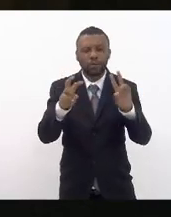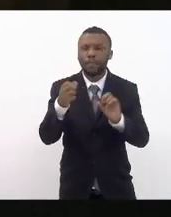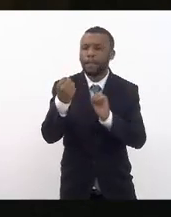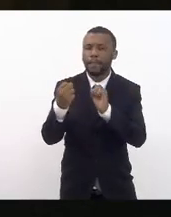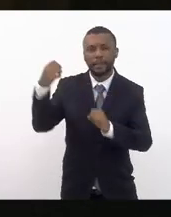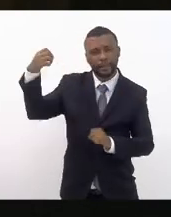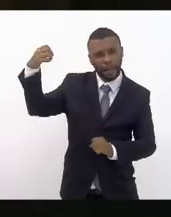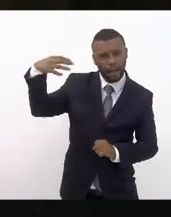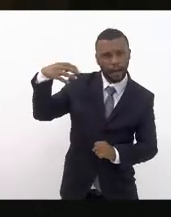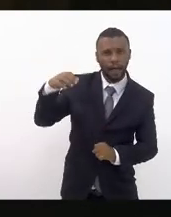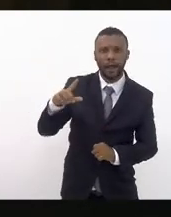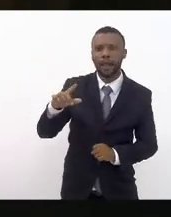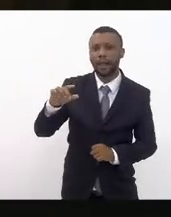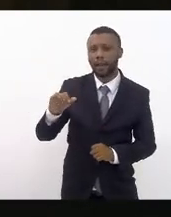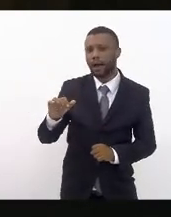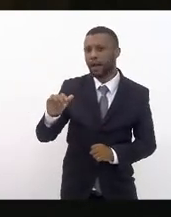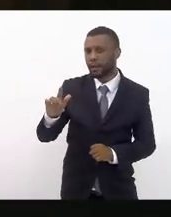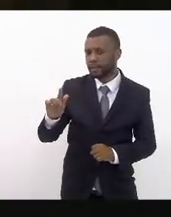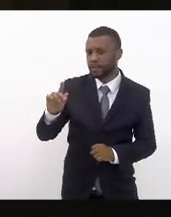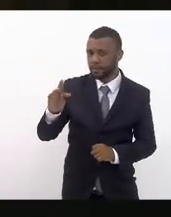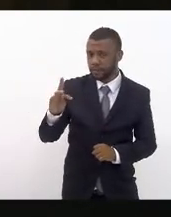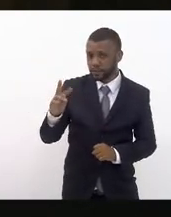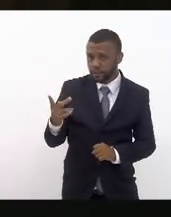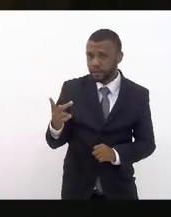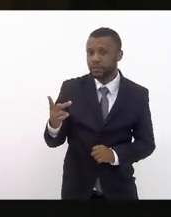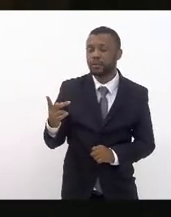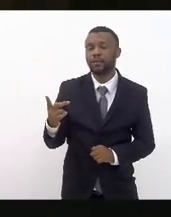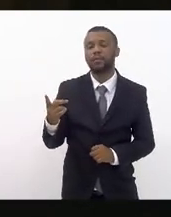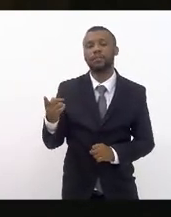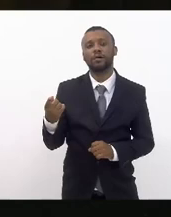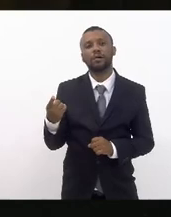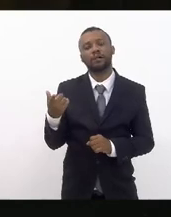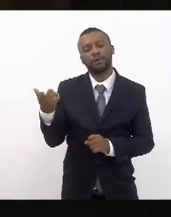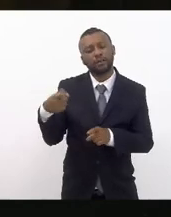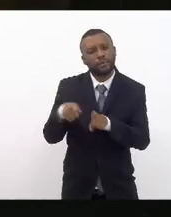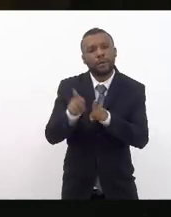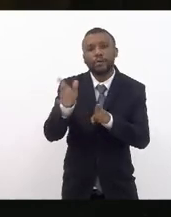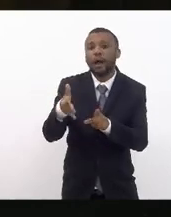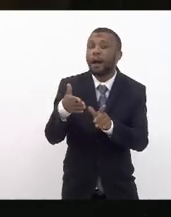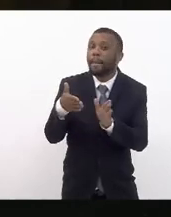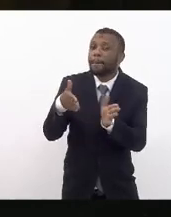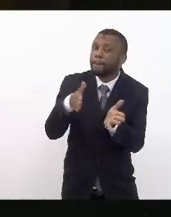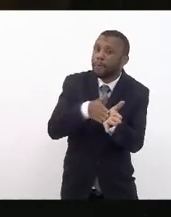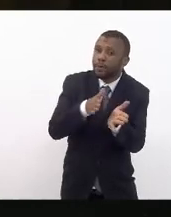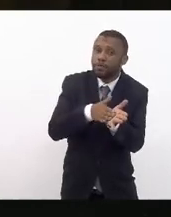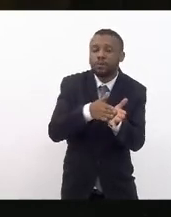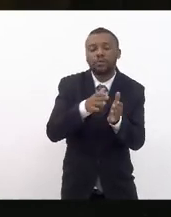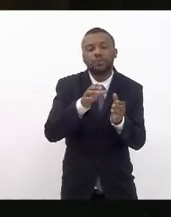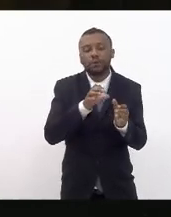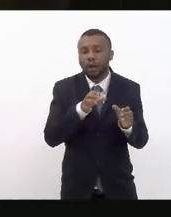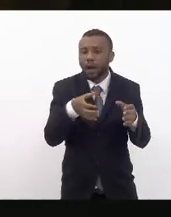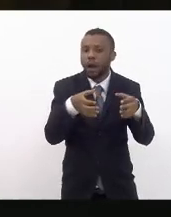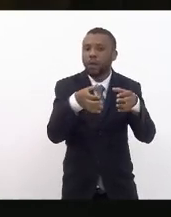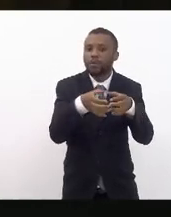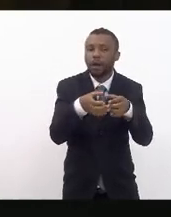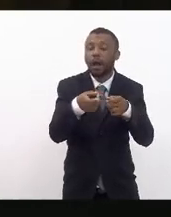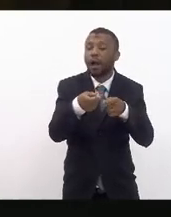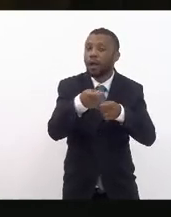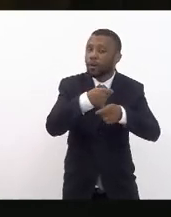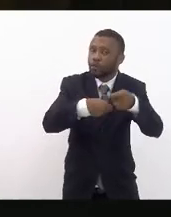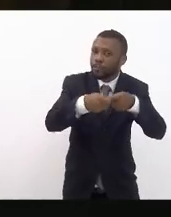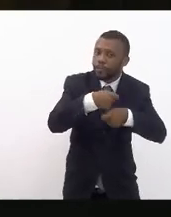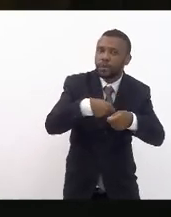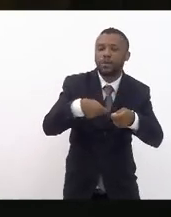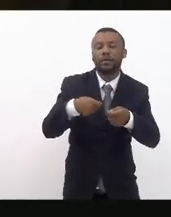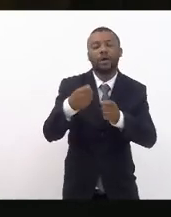já aprovei, inclusive, também em sede da Comissão de Economia, Indústria e